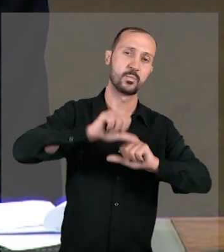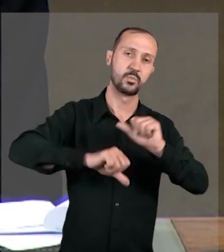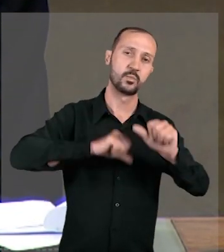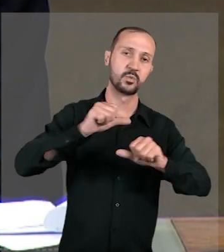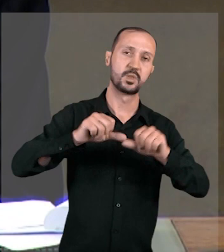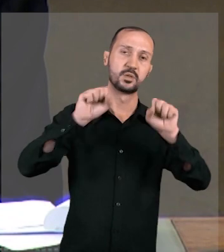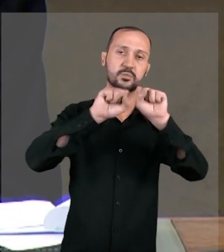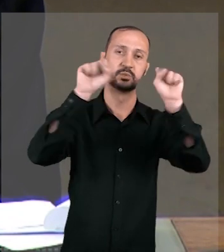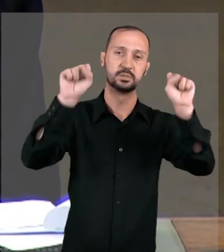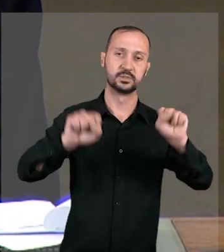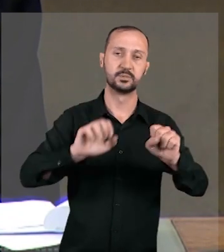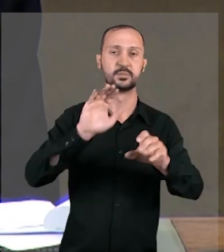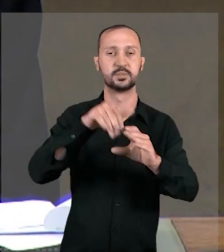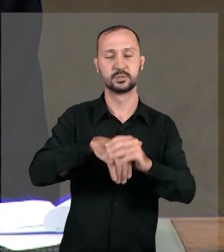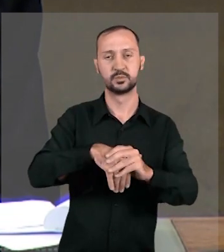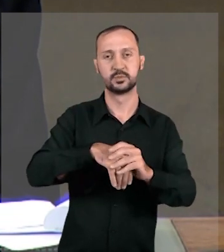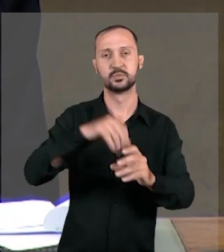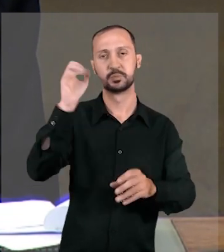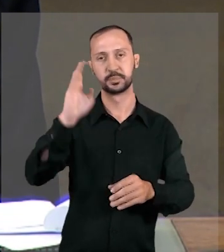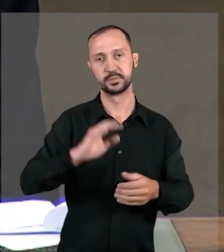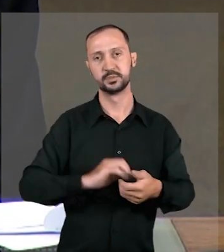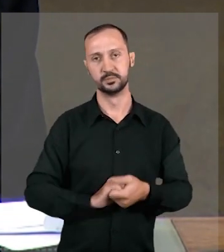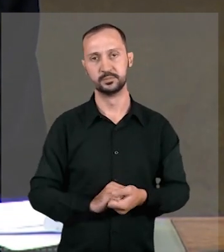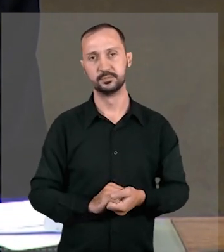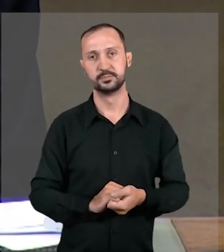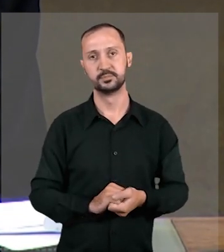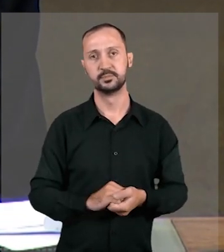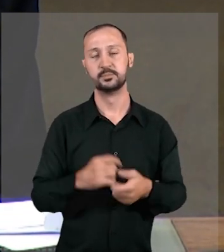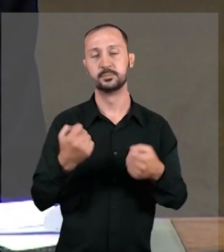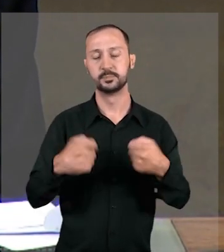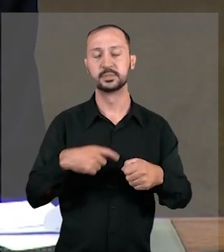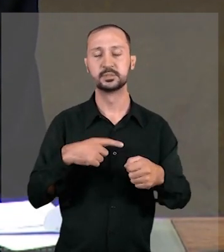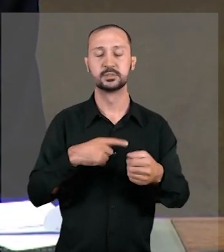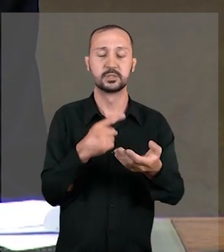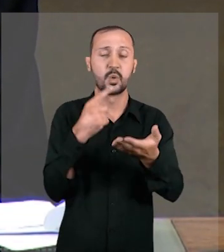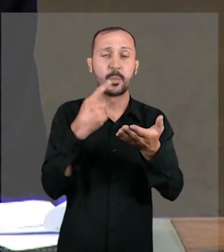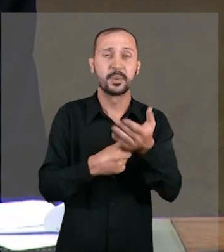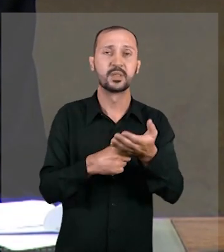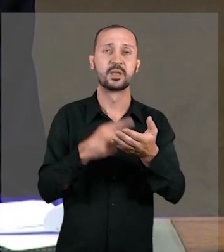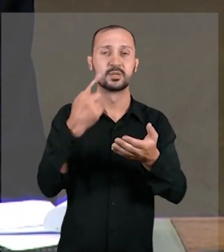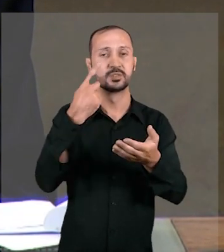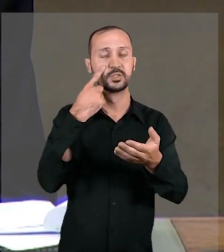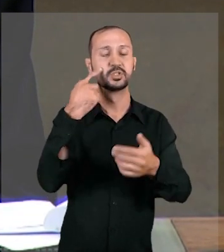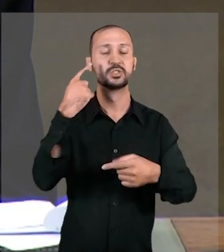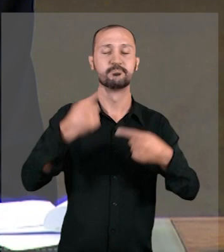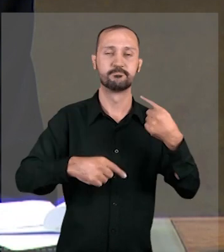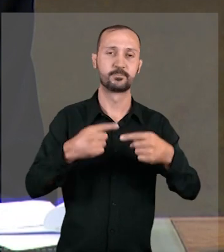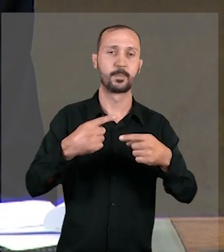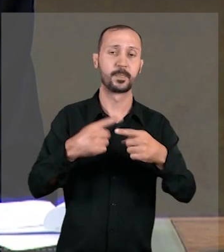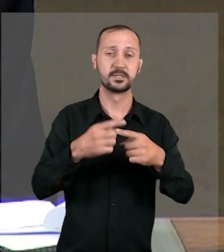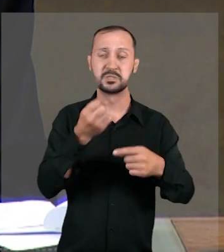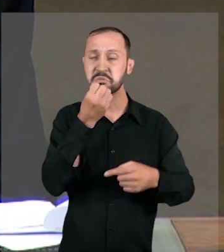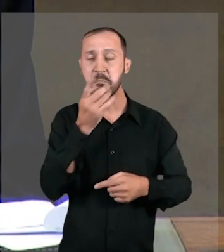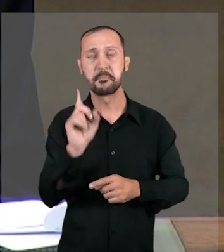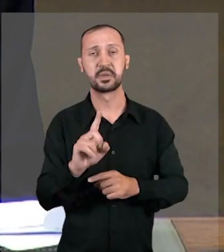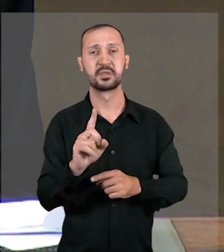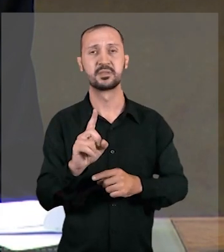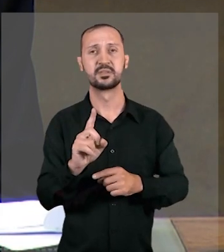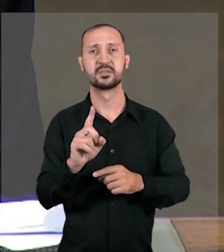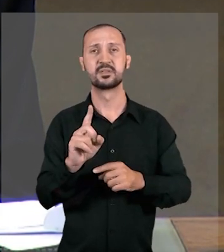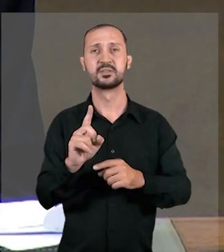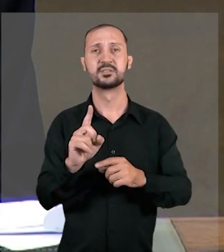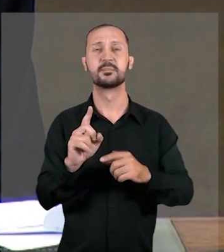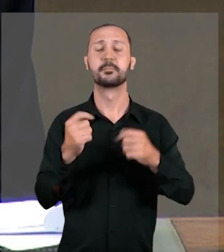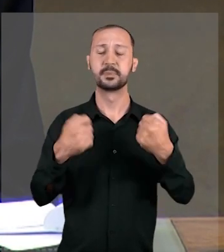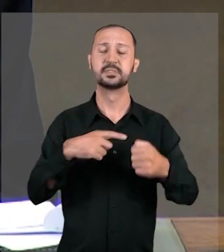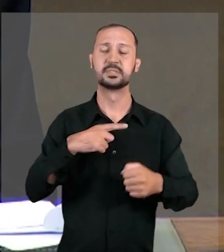modificar o sistema eleitoral brasileiro. Isso precisa entrar na agenda. Tudo que não está funcionando bem, a gente